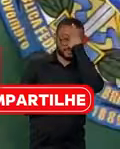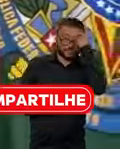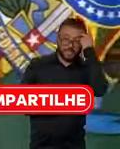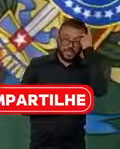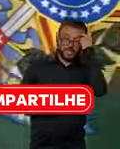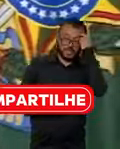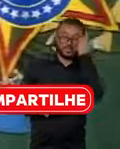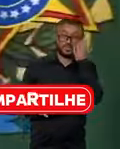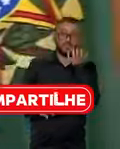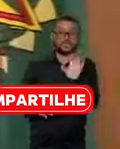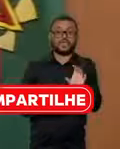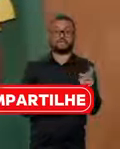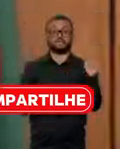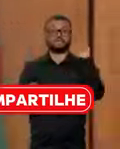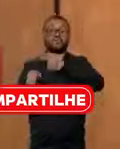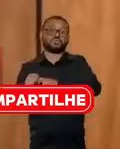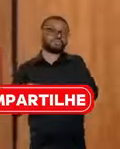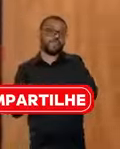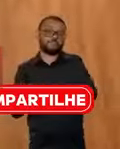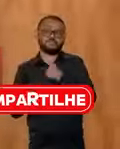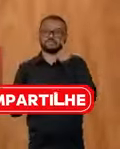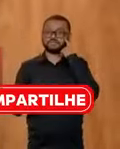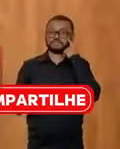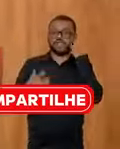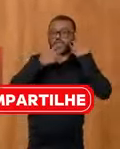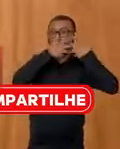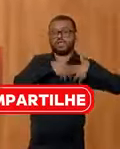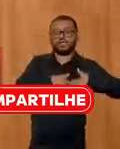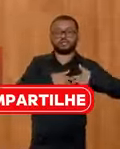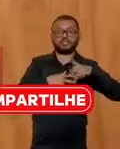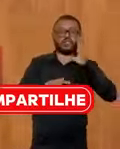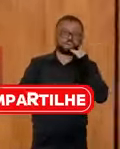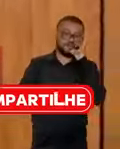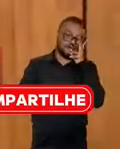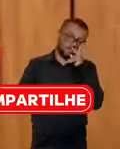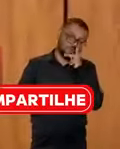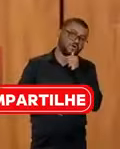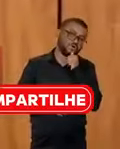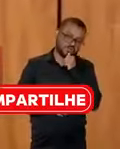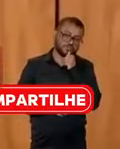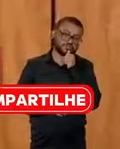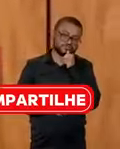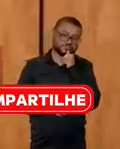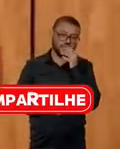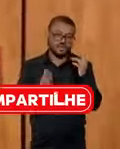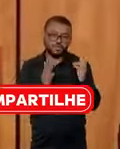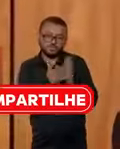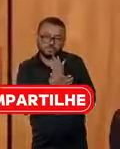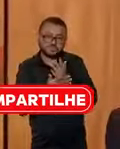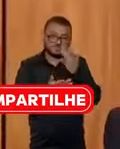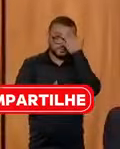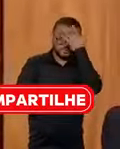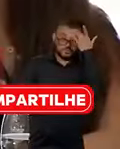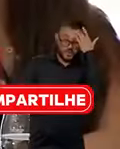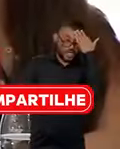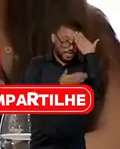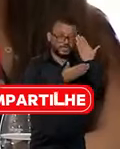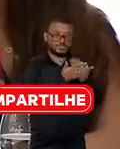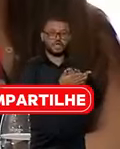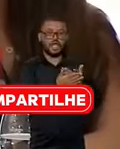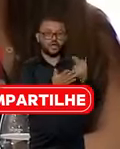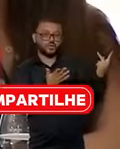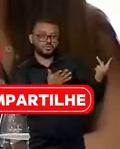atrás. Então, leva um tempo de maturação para muita gente acordar do que aconteceu nesse